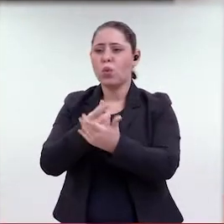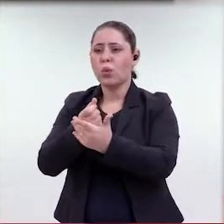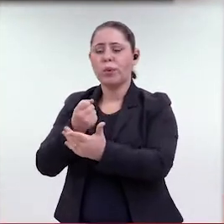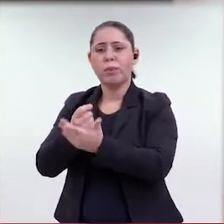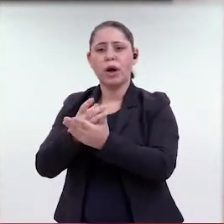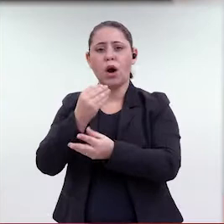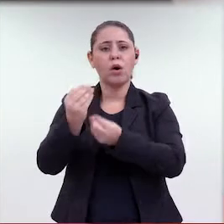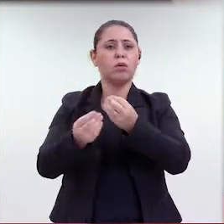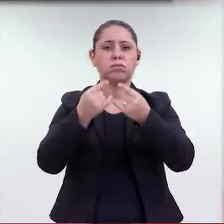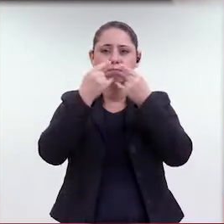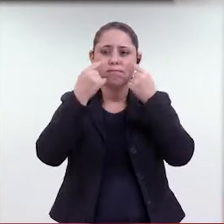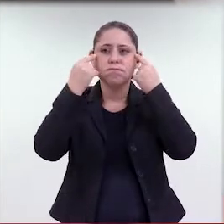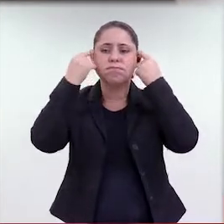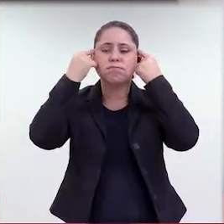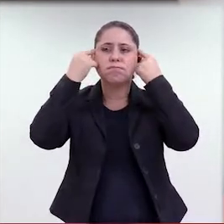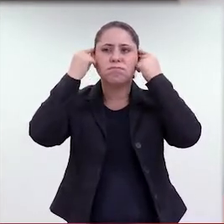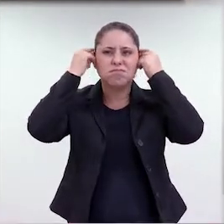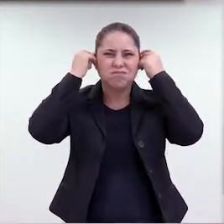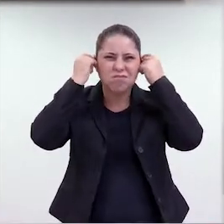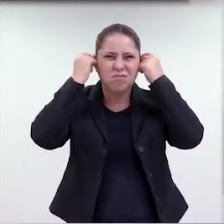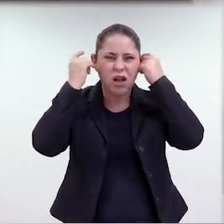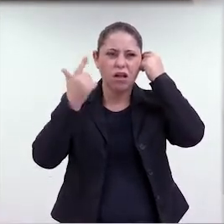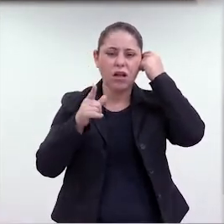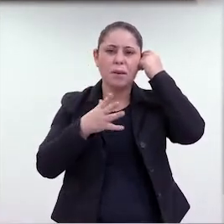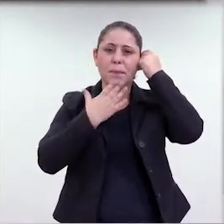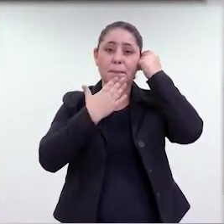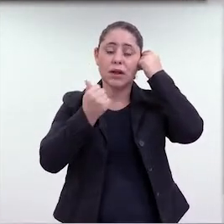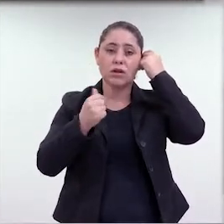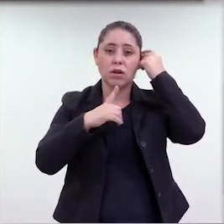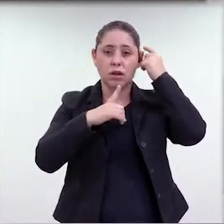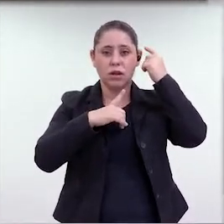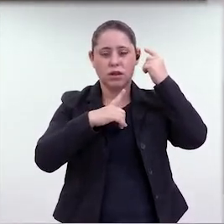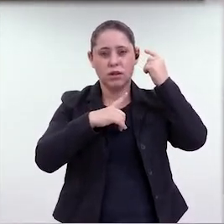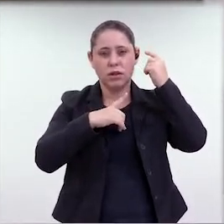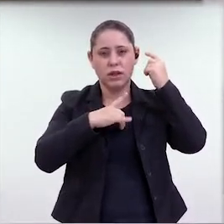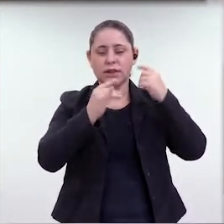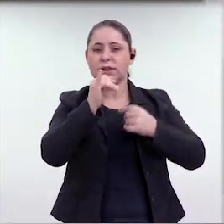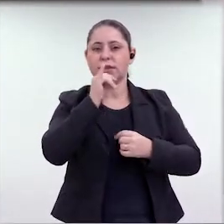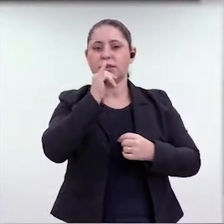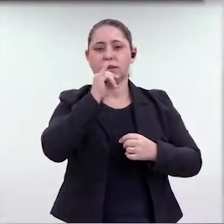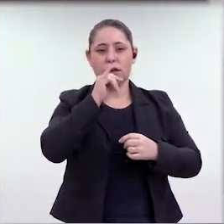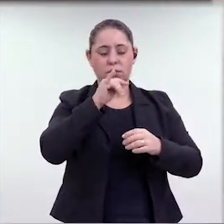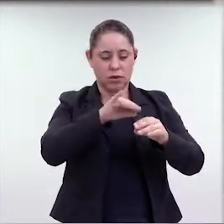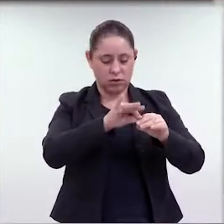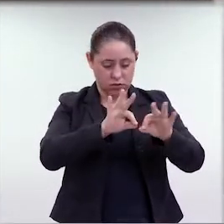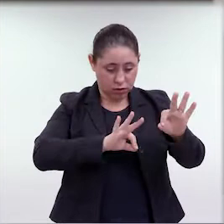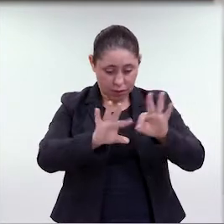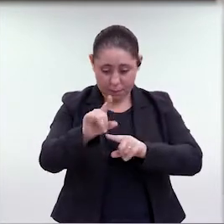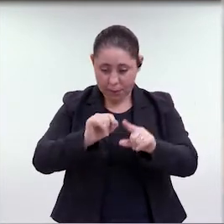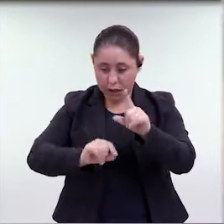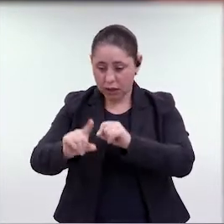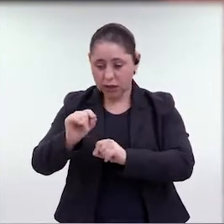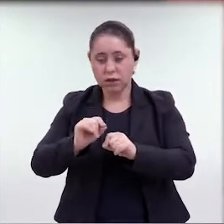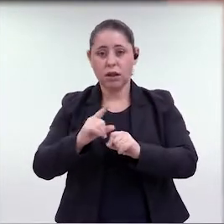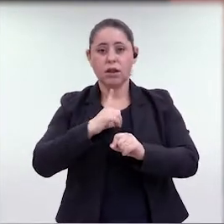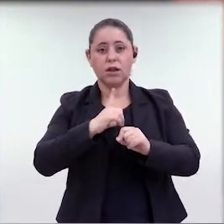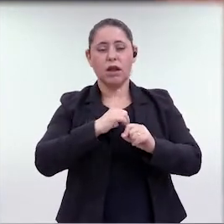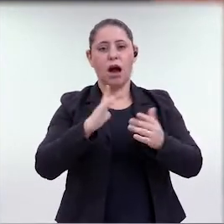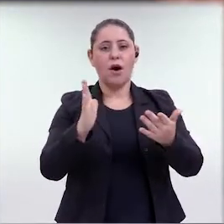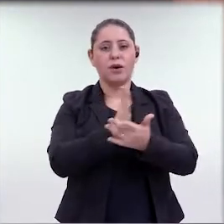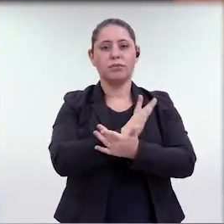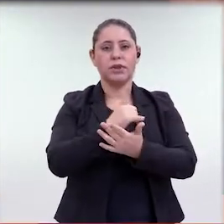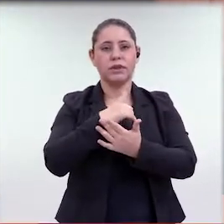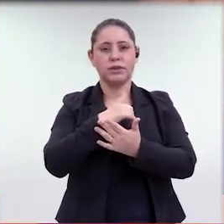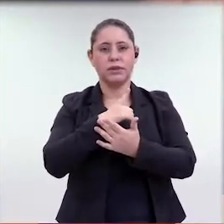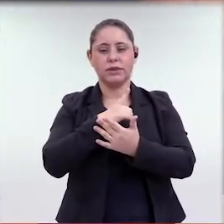de acordo com o conforto, né, que ela vai te trazendo. Então, por exemplo, eu tenho aqui uns exemplos que eu separei. A gente tem agora